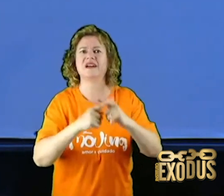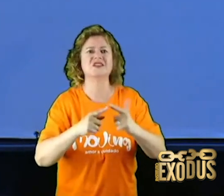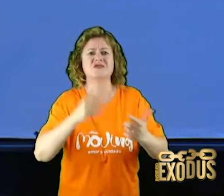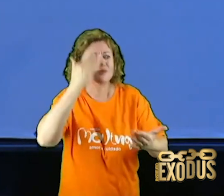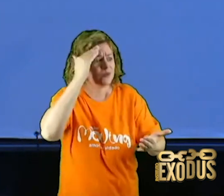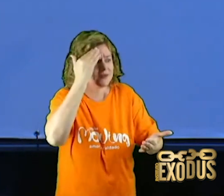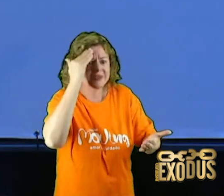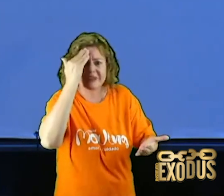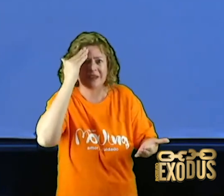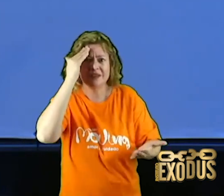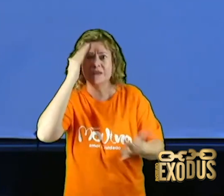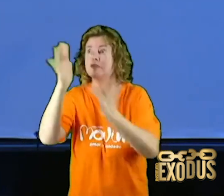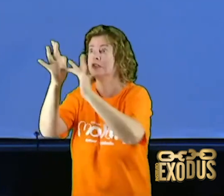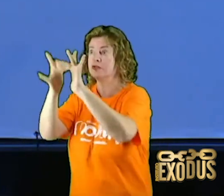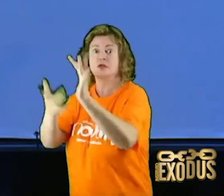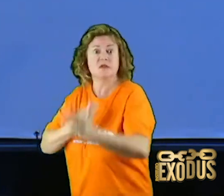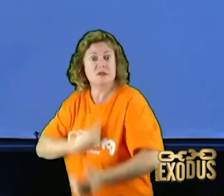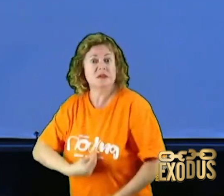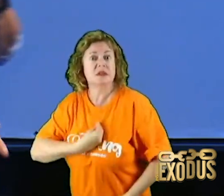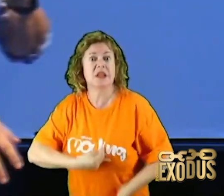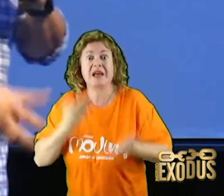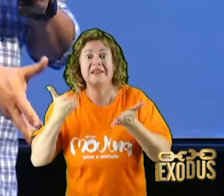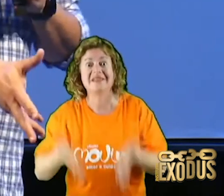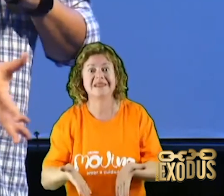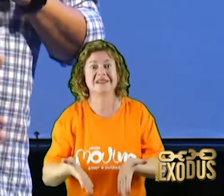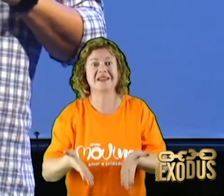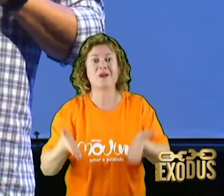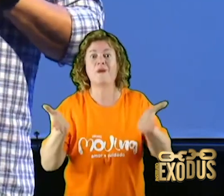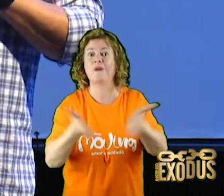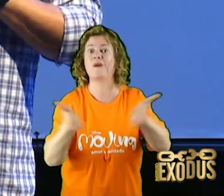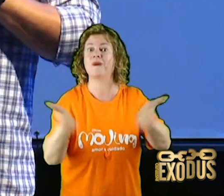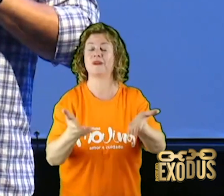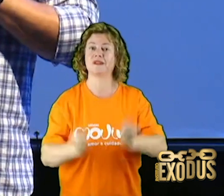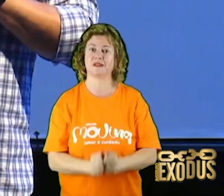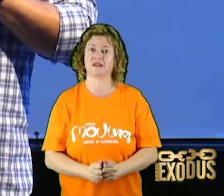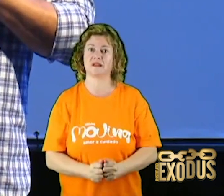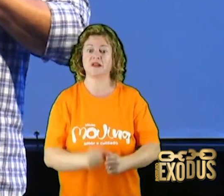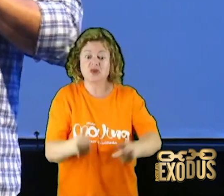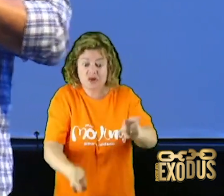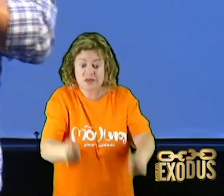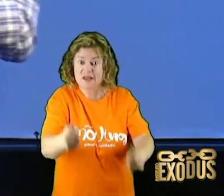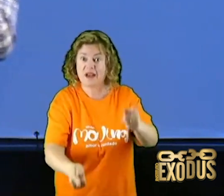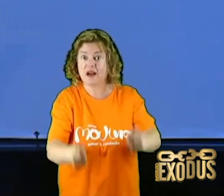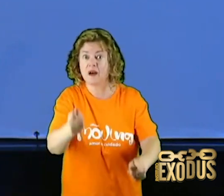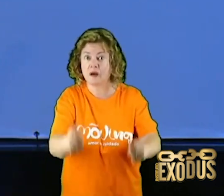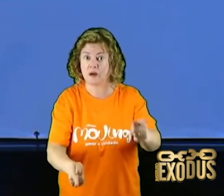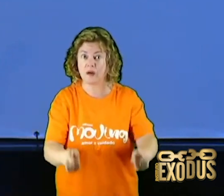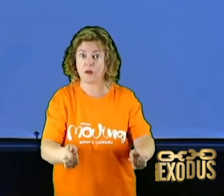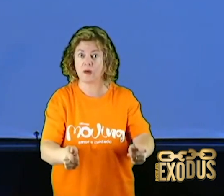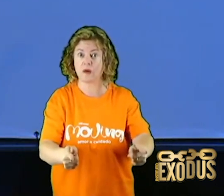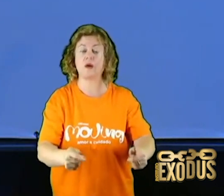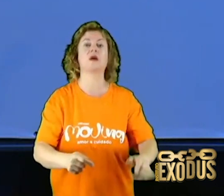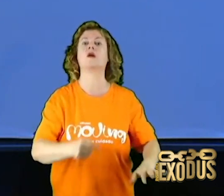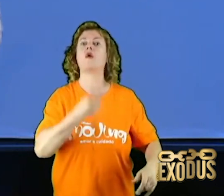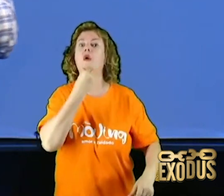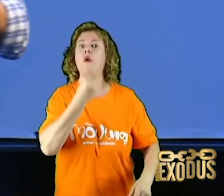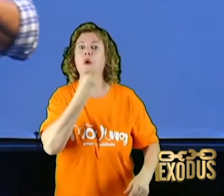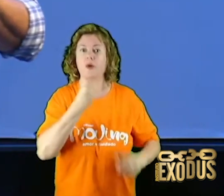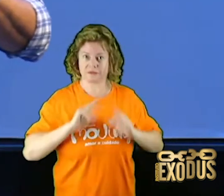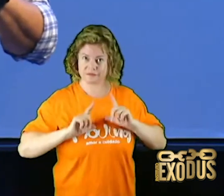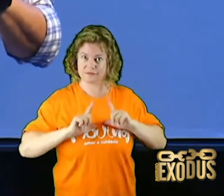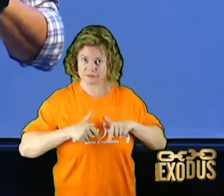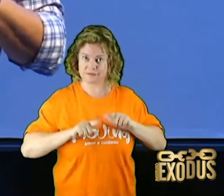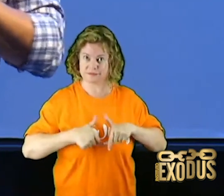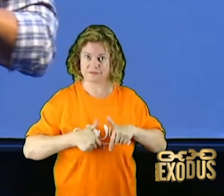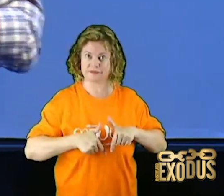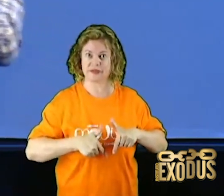hoje. E Gideão, esse homem que acovardadamente estava